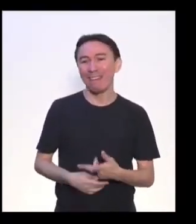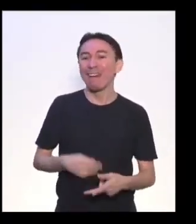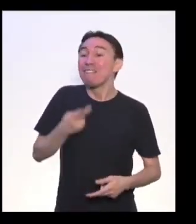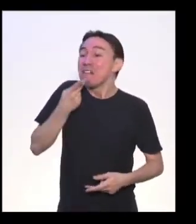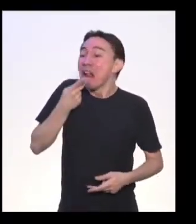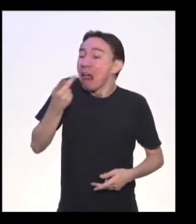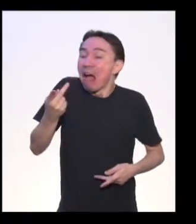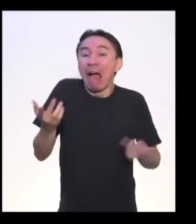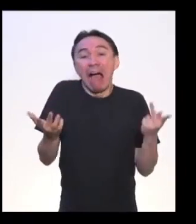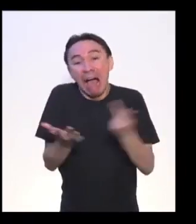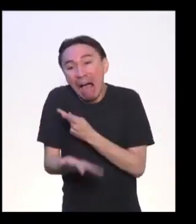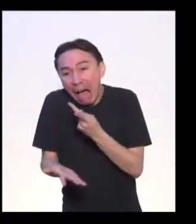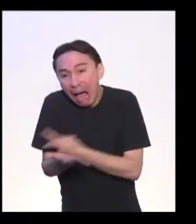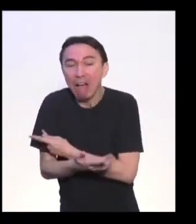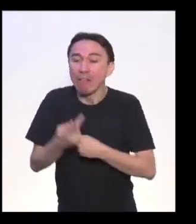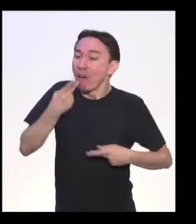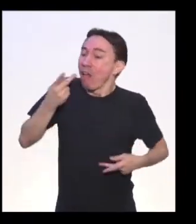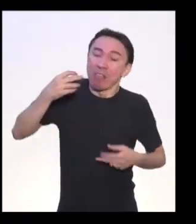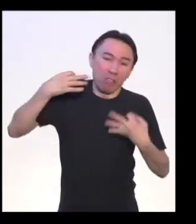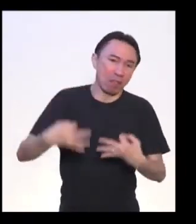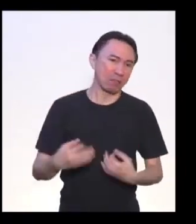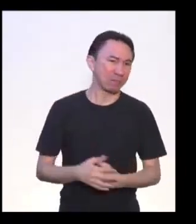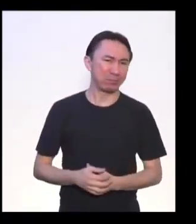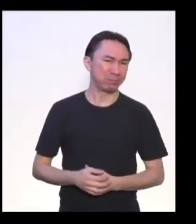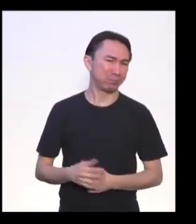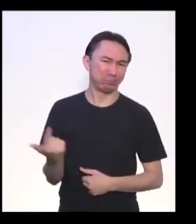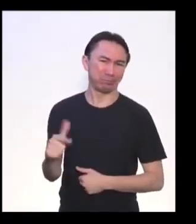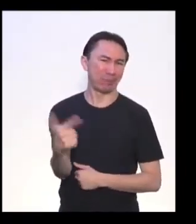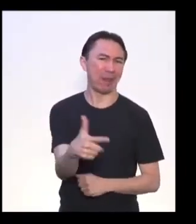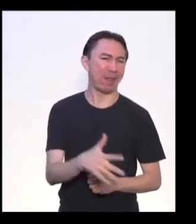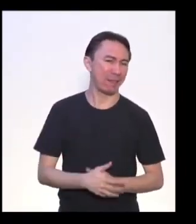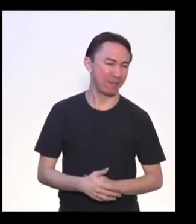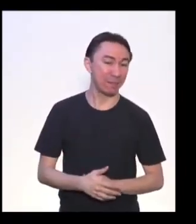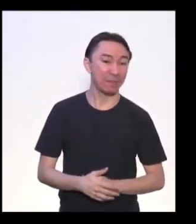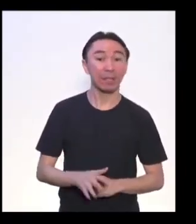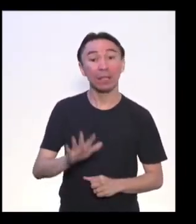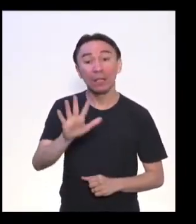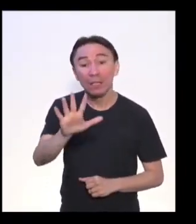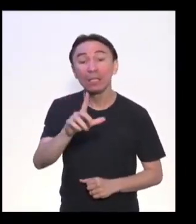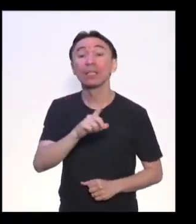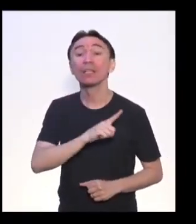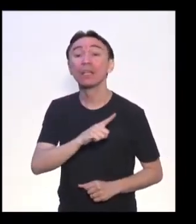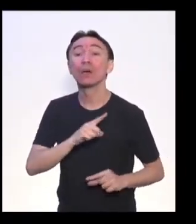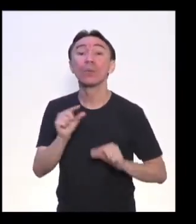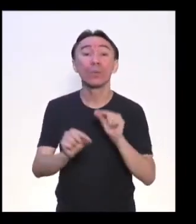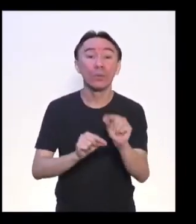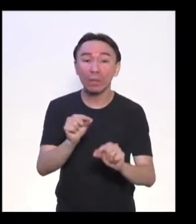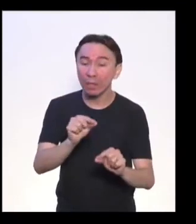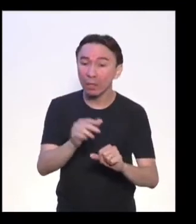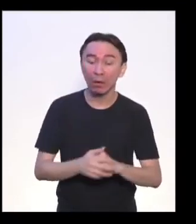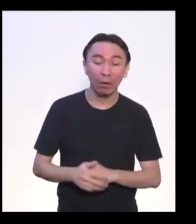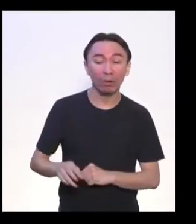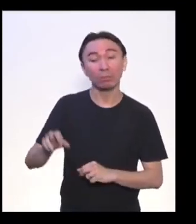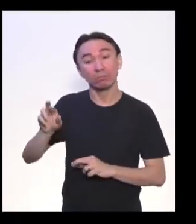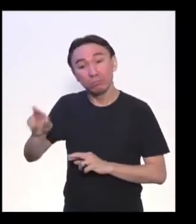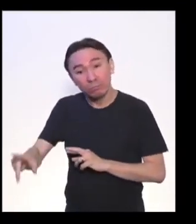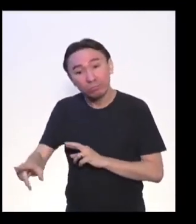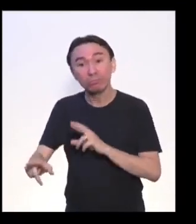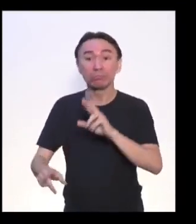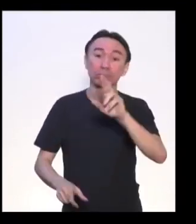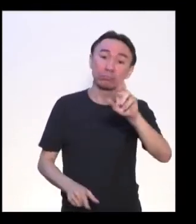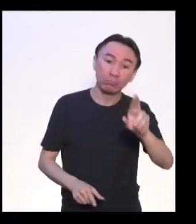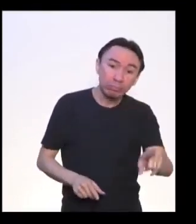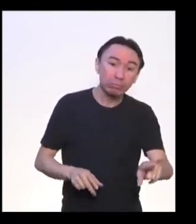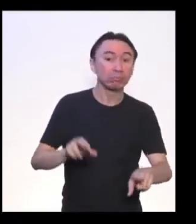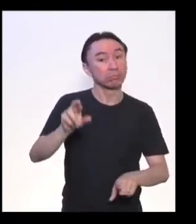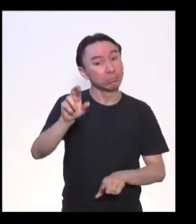de falar certo ou falar errado. O que existe são registros diferentes. Esses